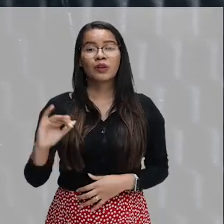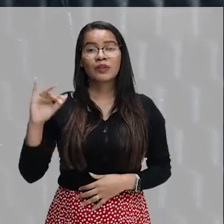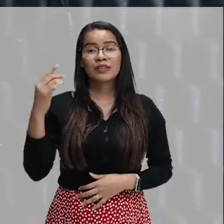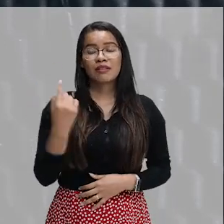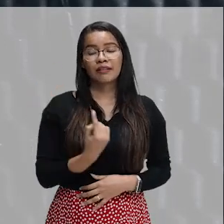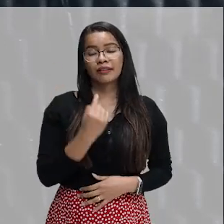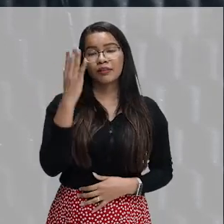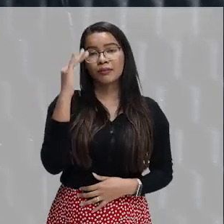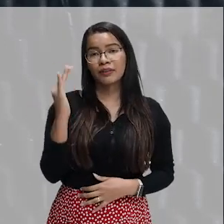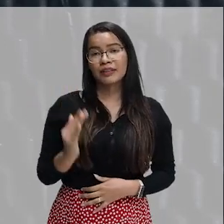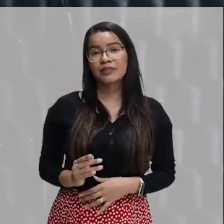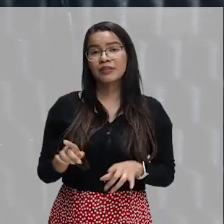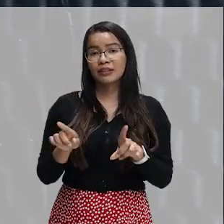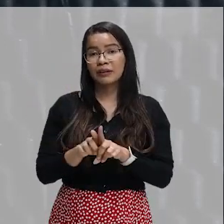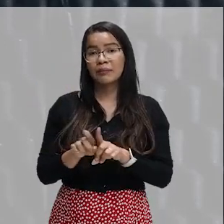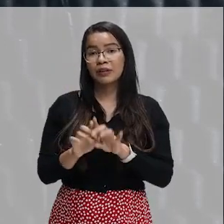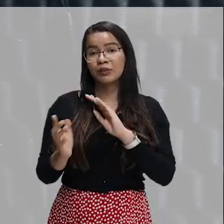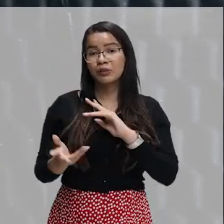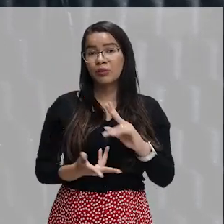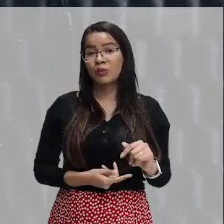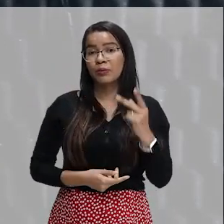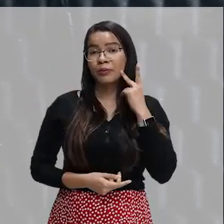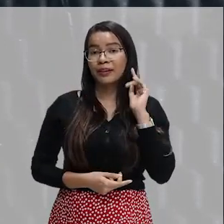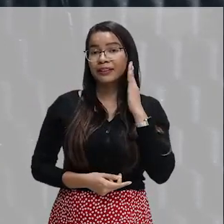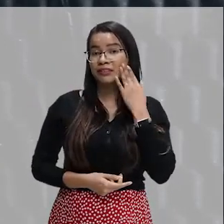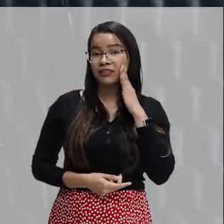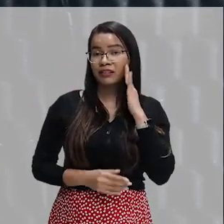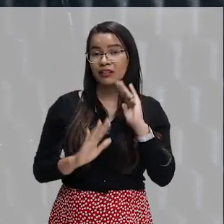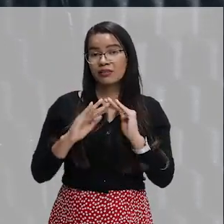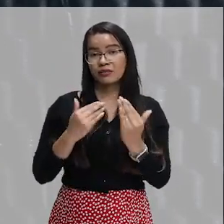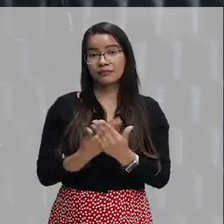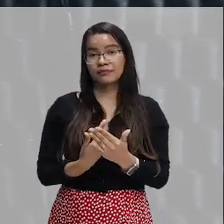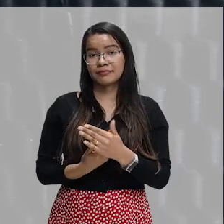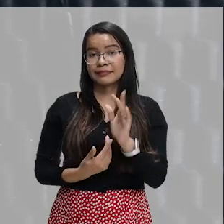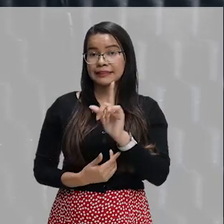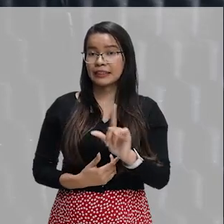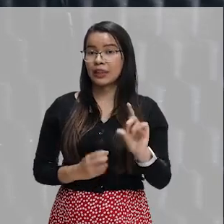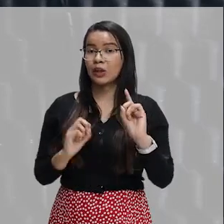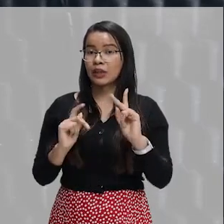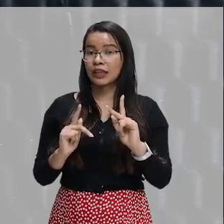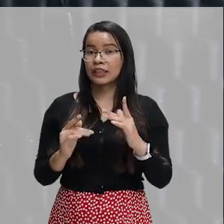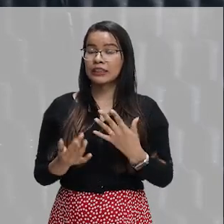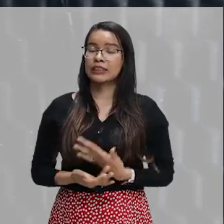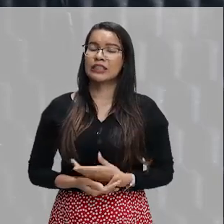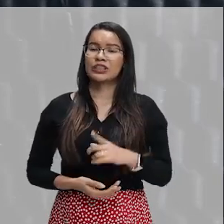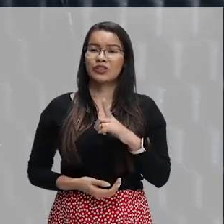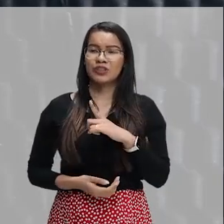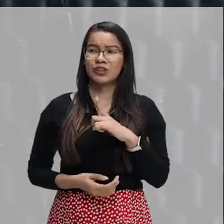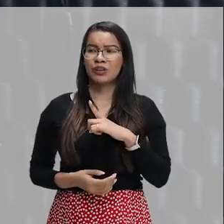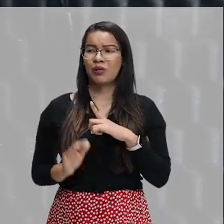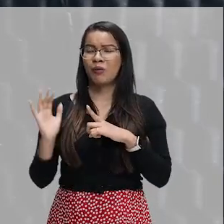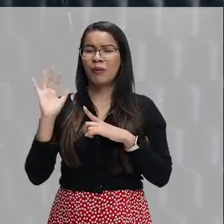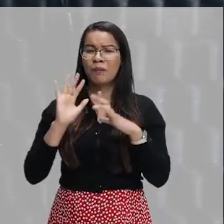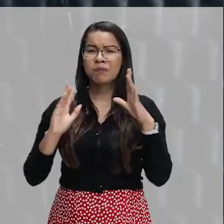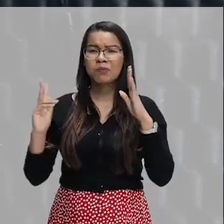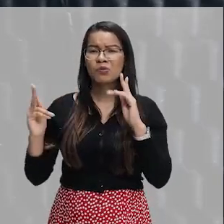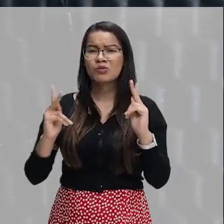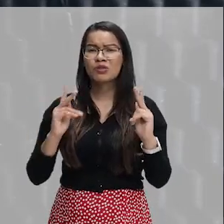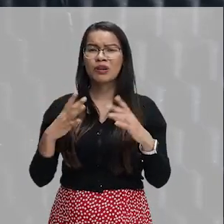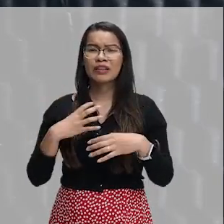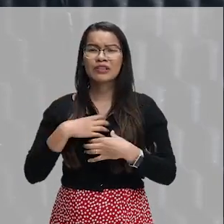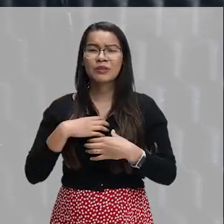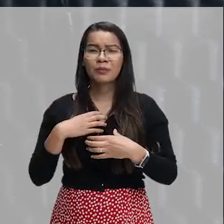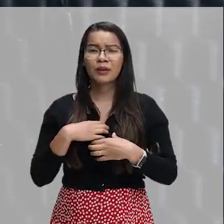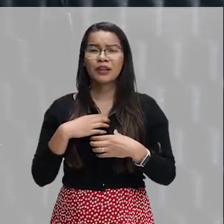para compreender a escola literária, tá, gente? Havia um clima de conformidade. A gente